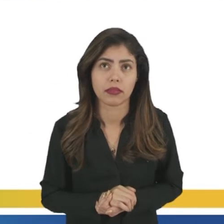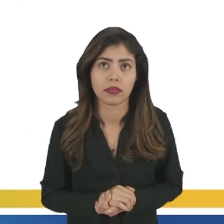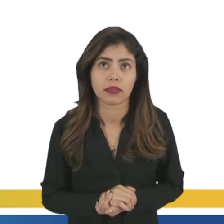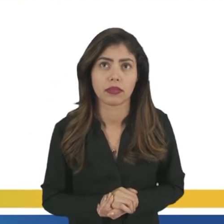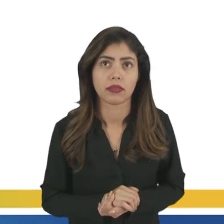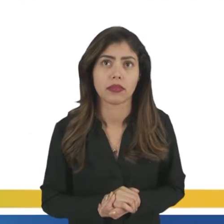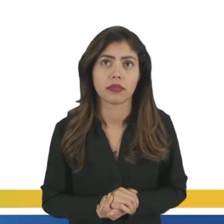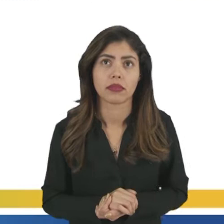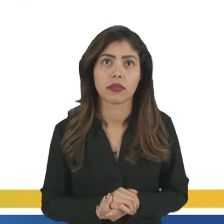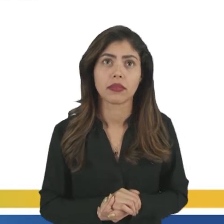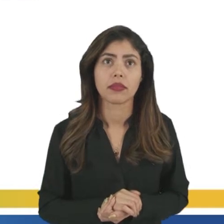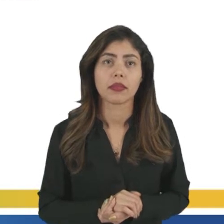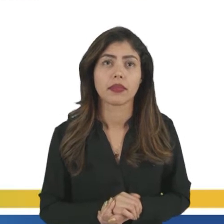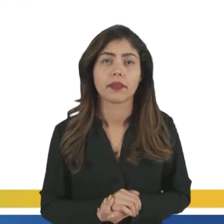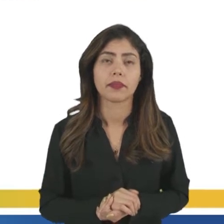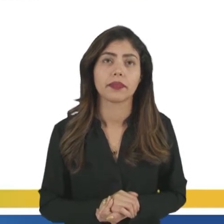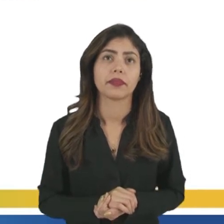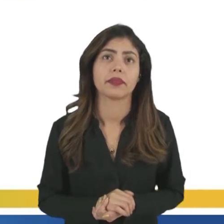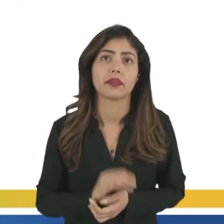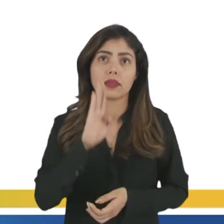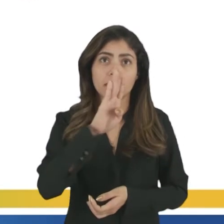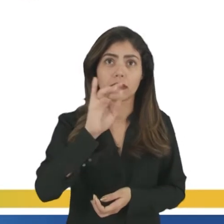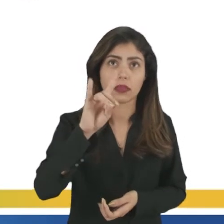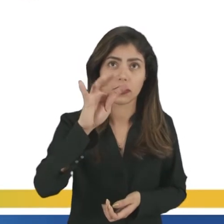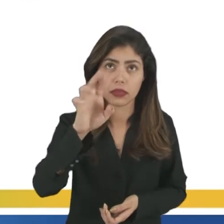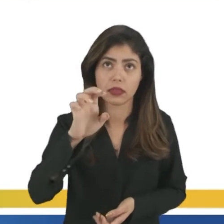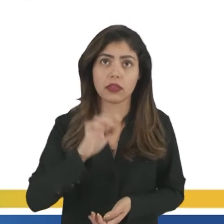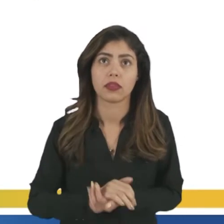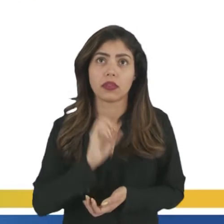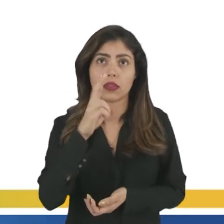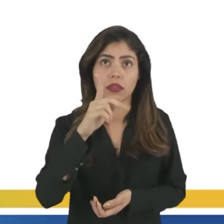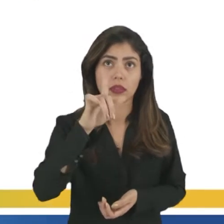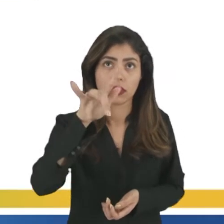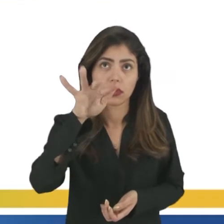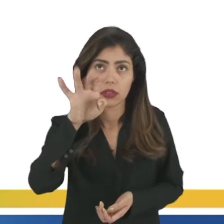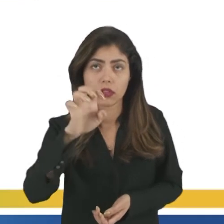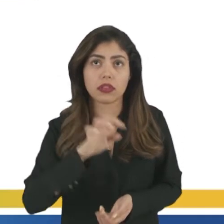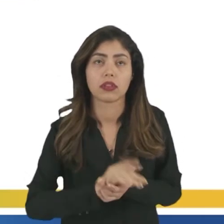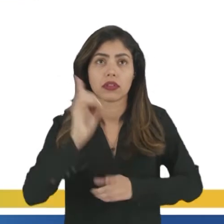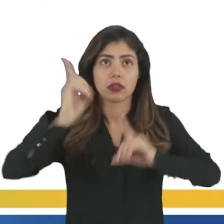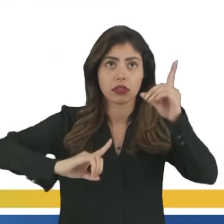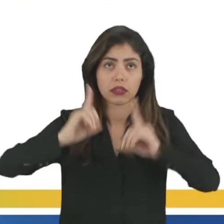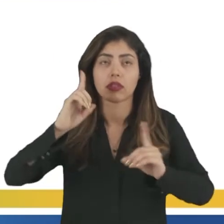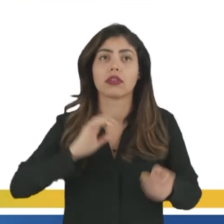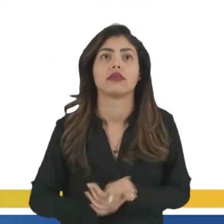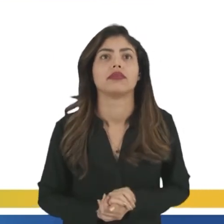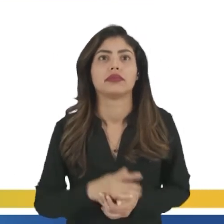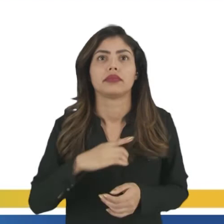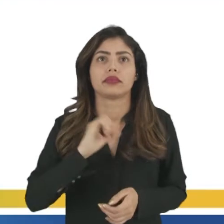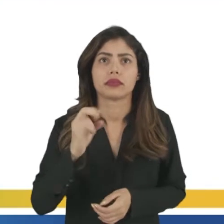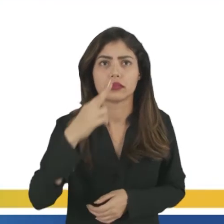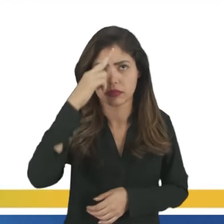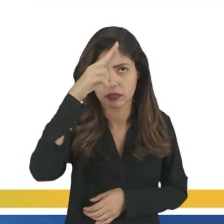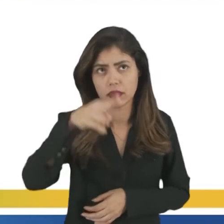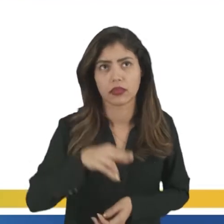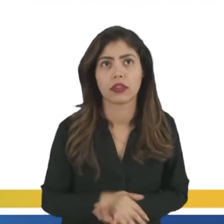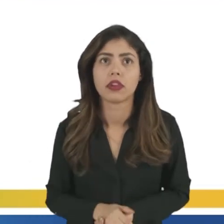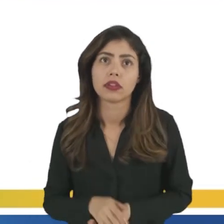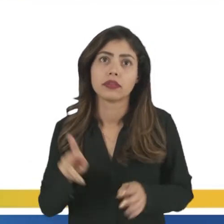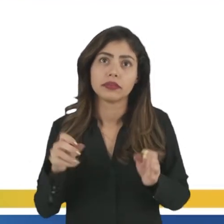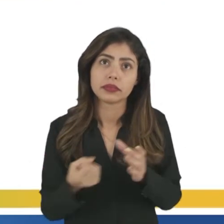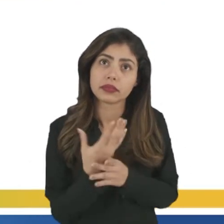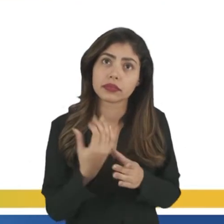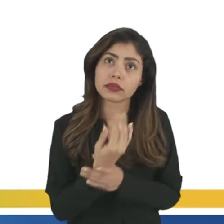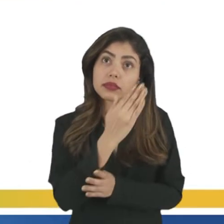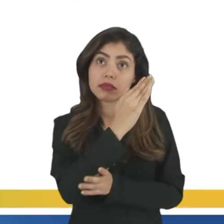designa mais o termo Senhor, e Baalt, né? Ou Balit, que é deusa, né? Ou senhora, tá? Estes deuses